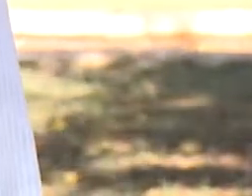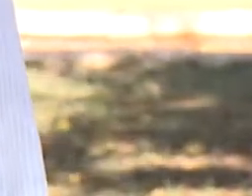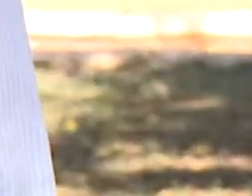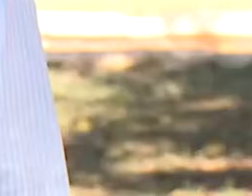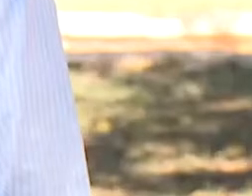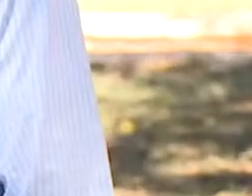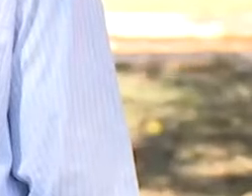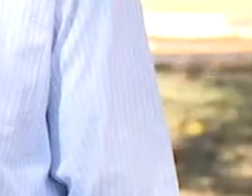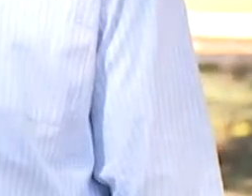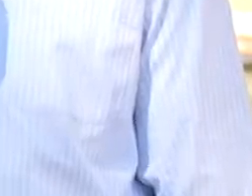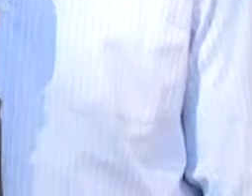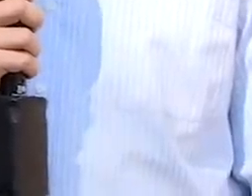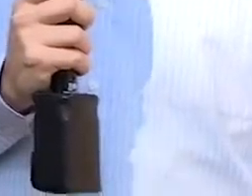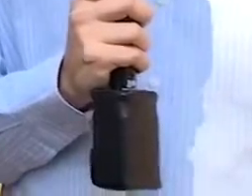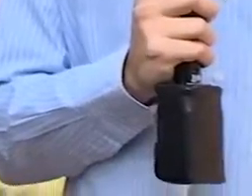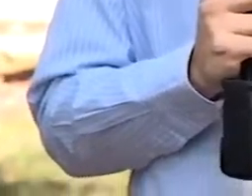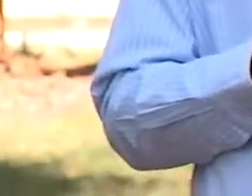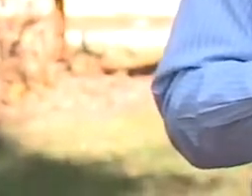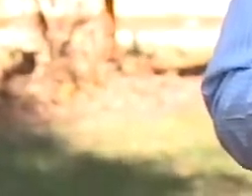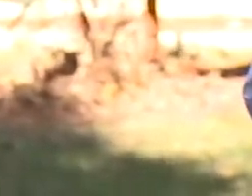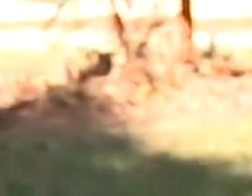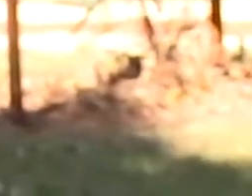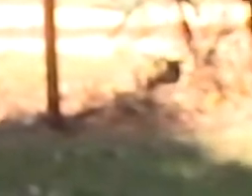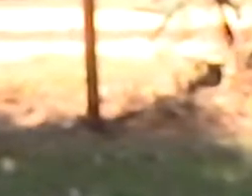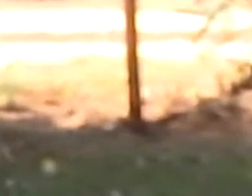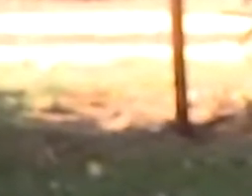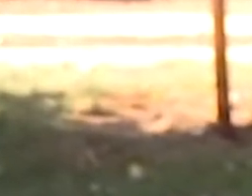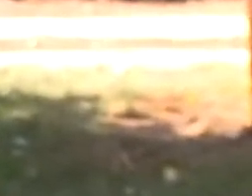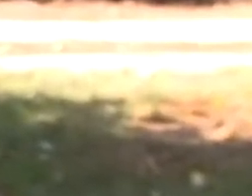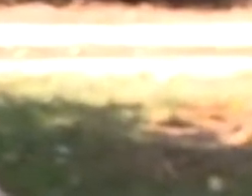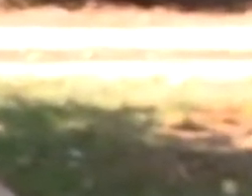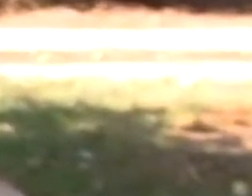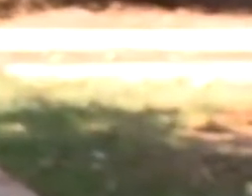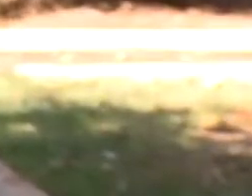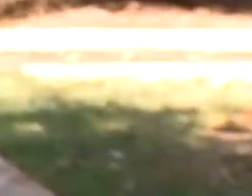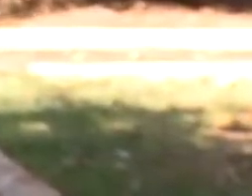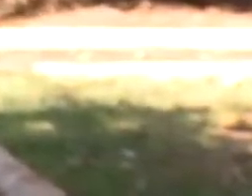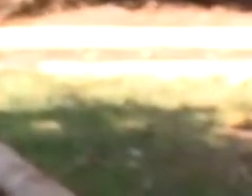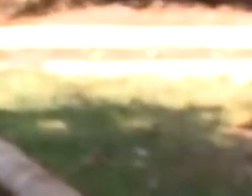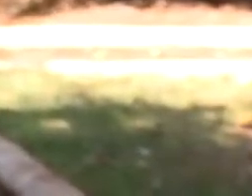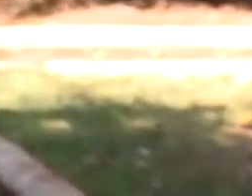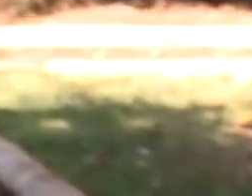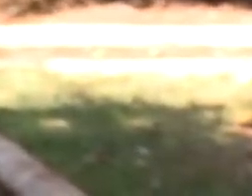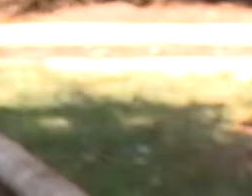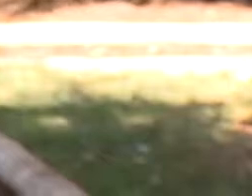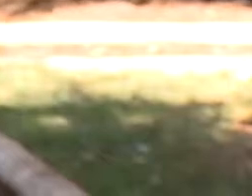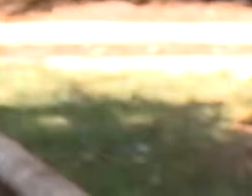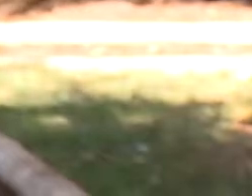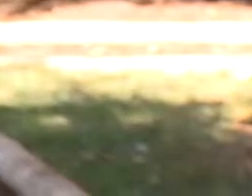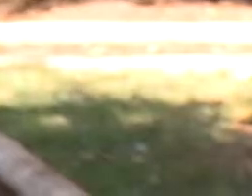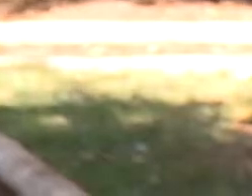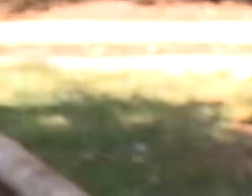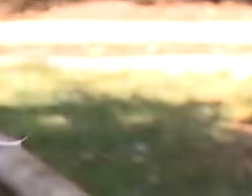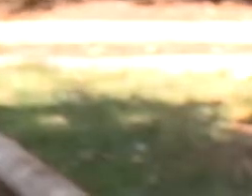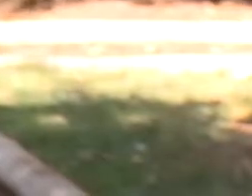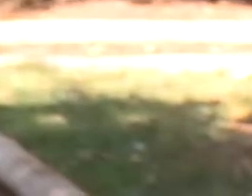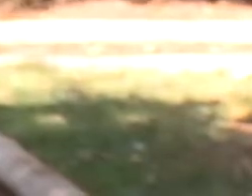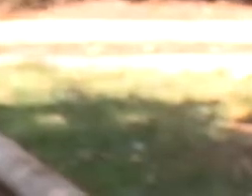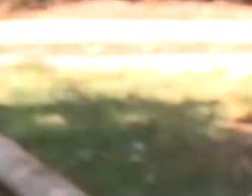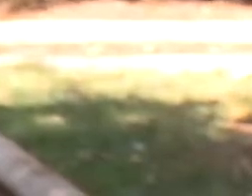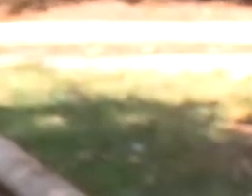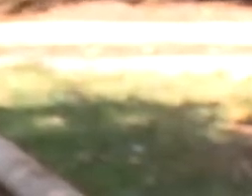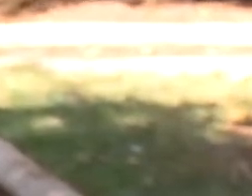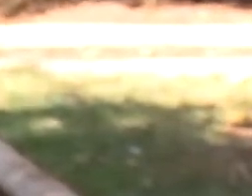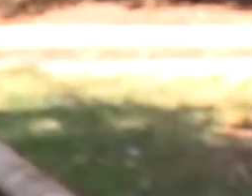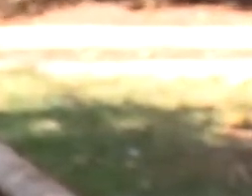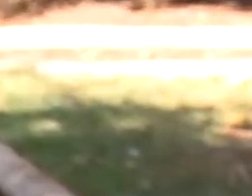Cirilo. Exatamente, e é o vereador Luiz Cirilo que é o autor desta lei que a gente vai chamar agora